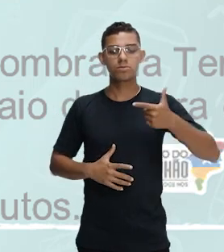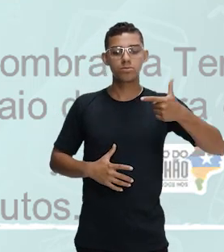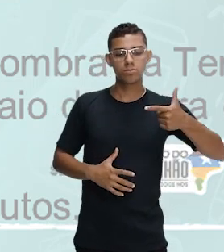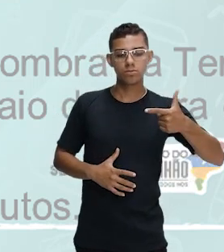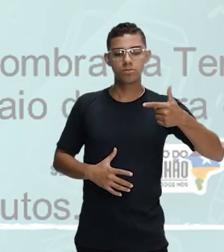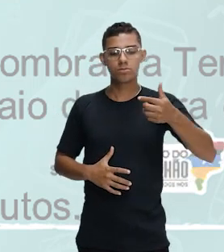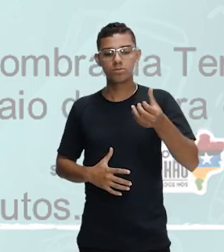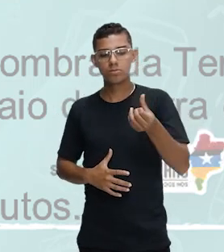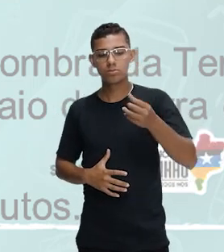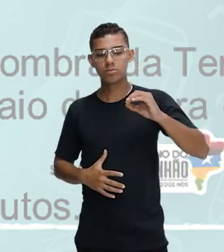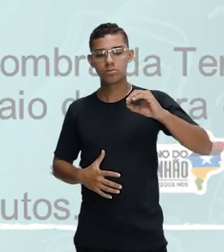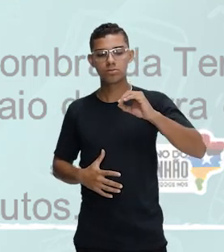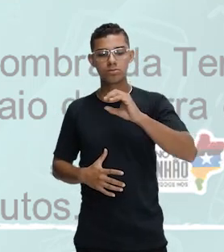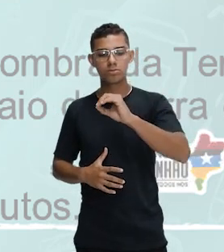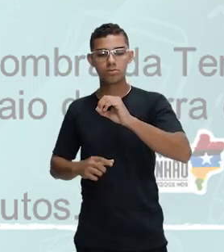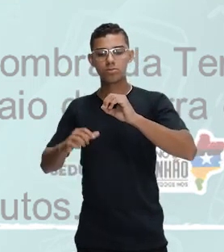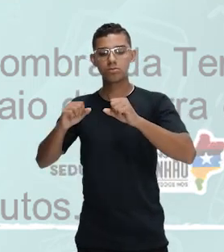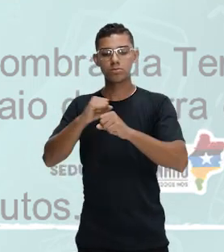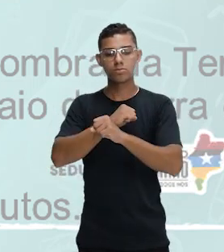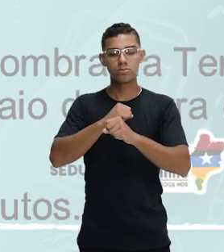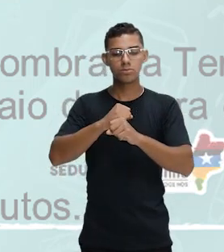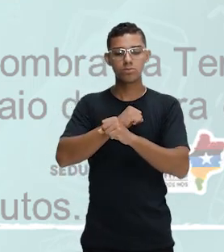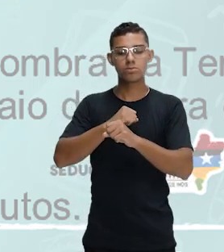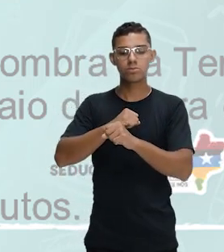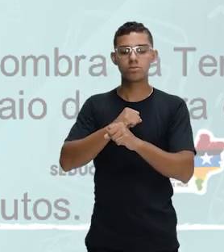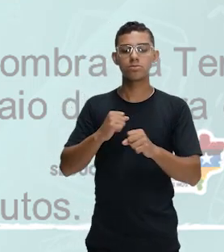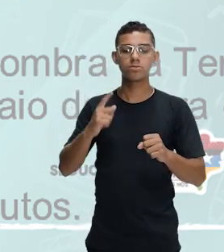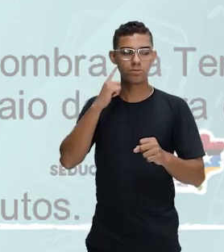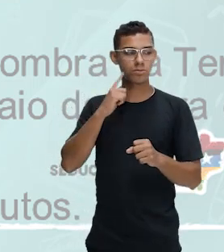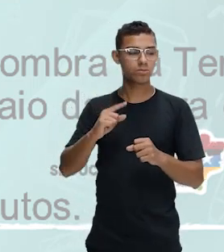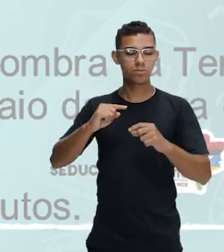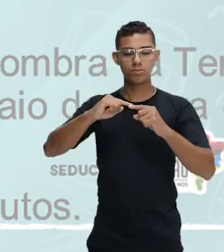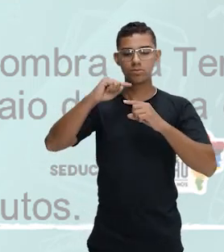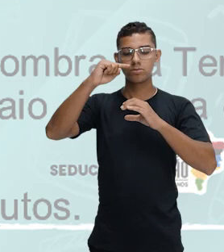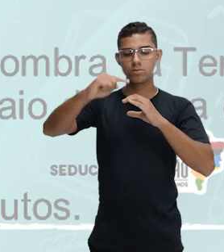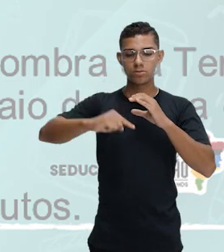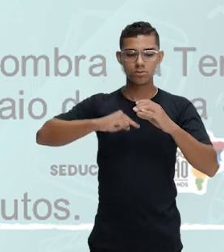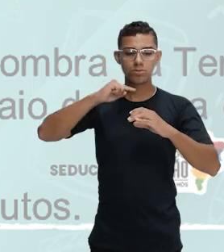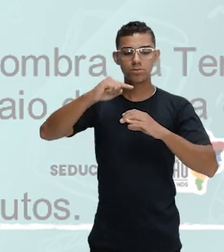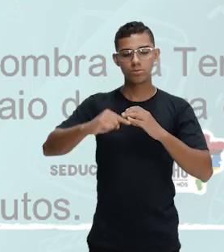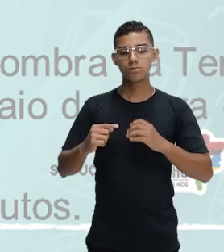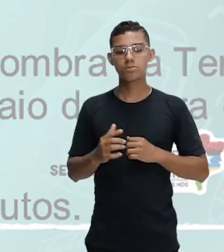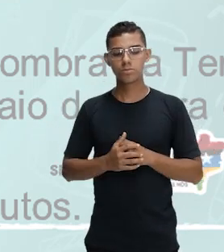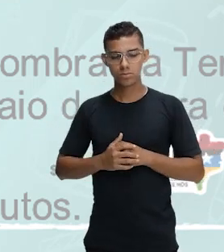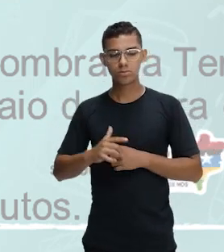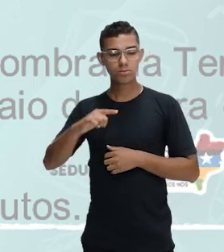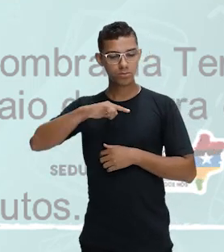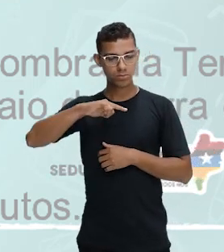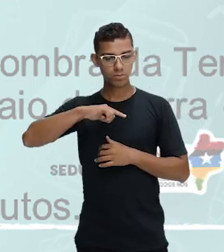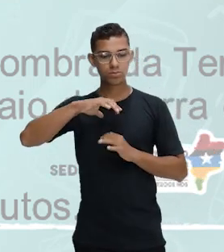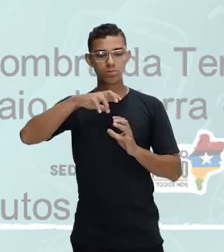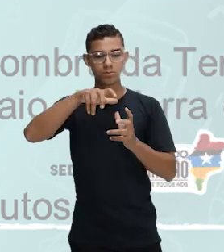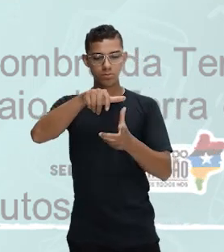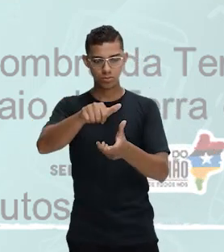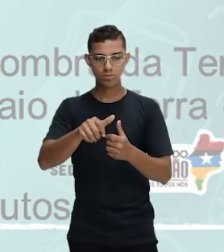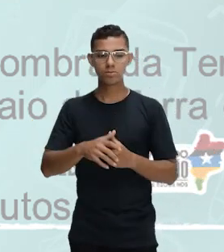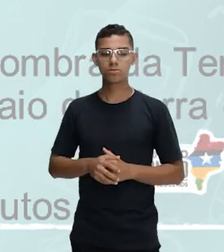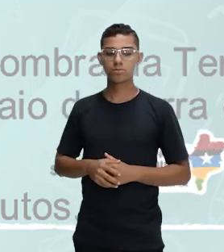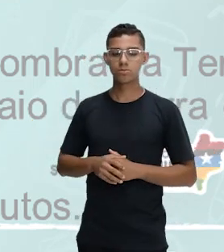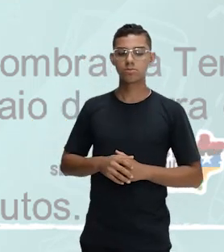anos para completar um ciclo, certo? Então a Terra ela tem um movimento de